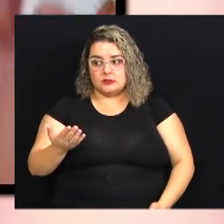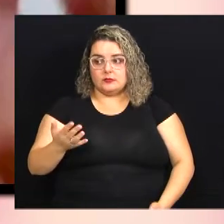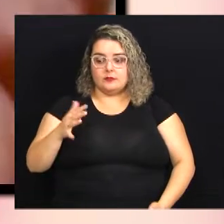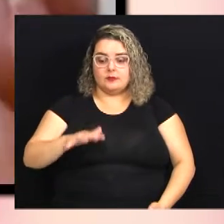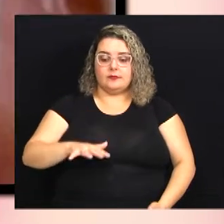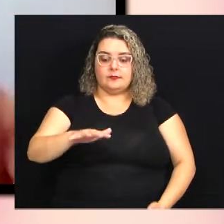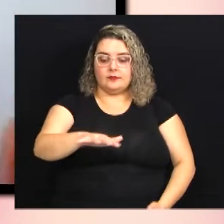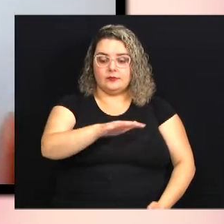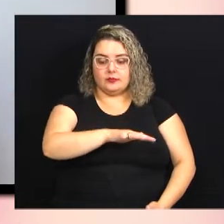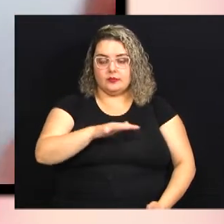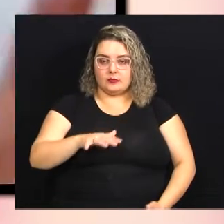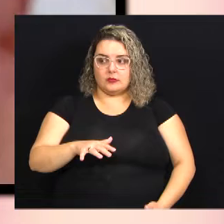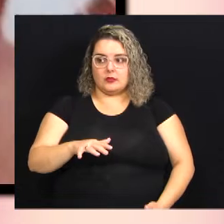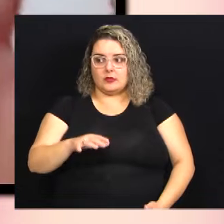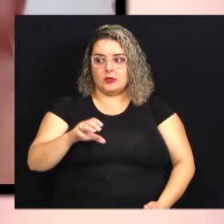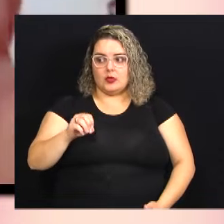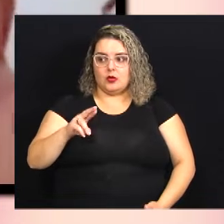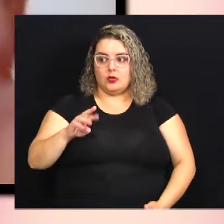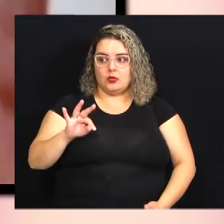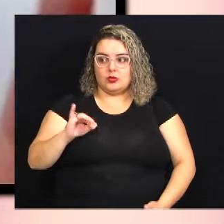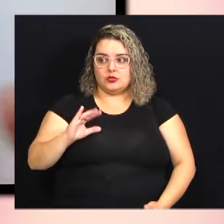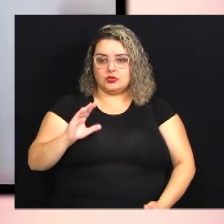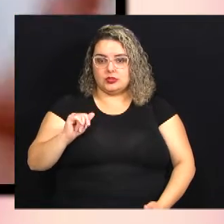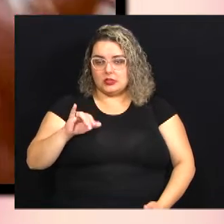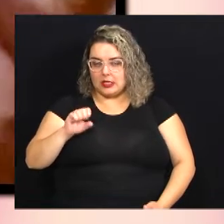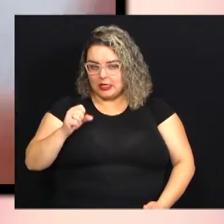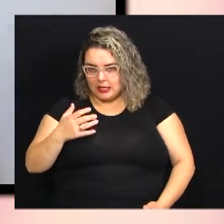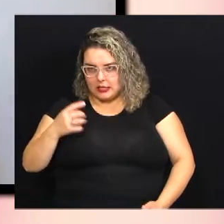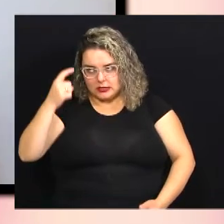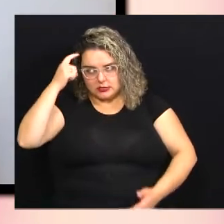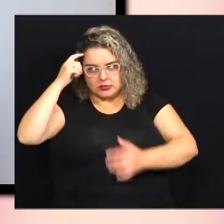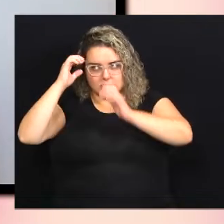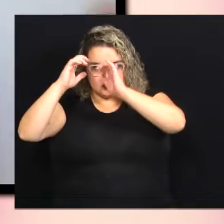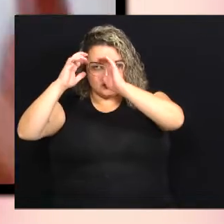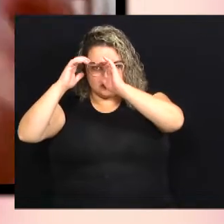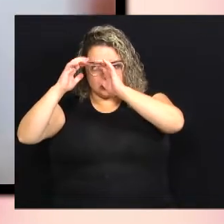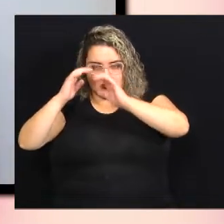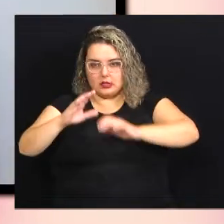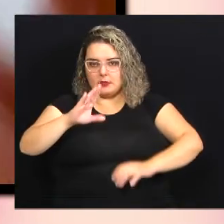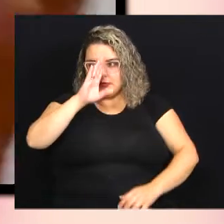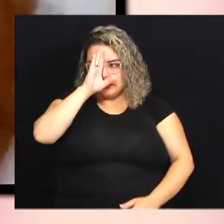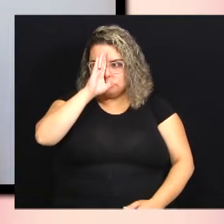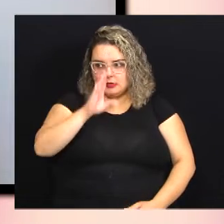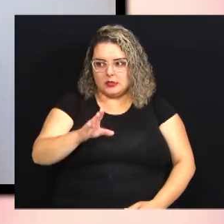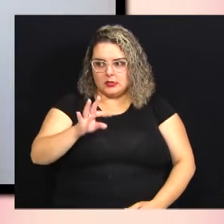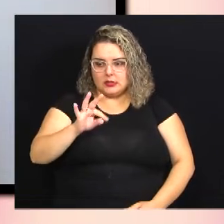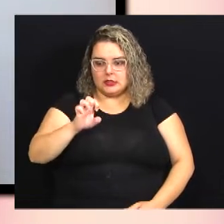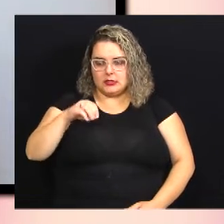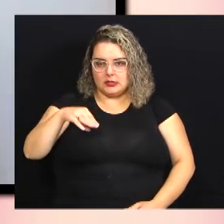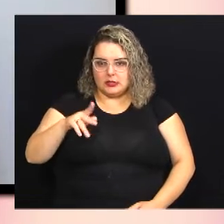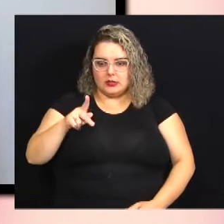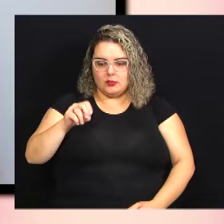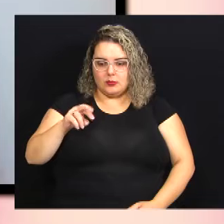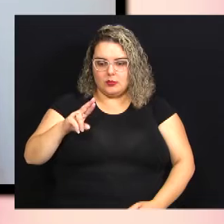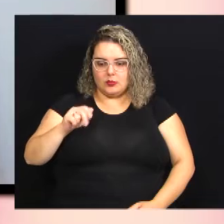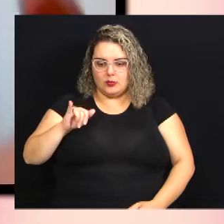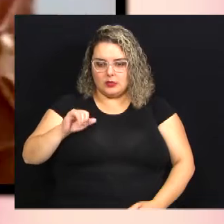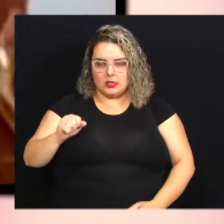regiões corticais desse cérebro, principalmente nas regiões temporais, no